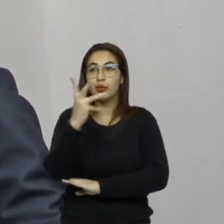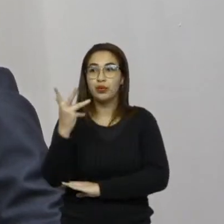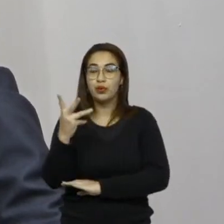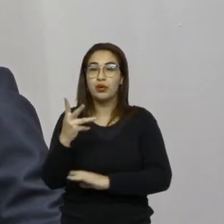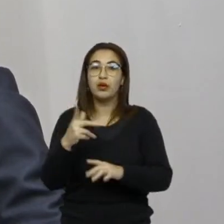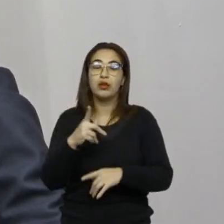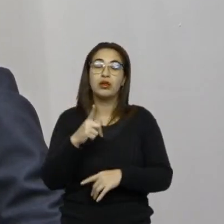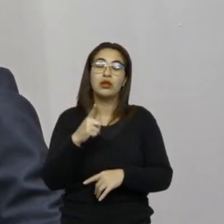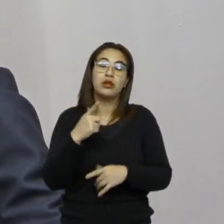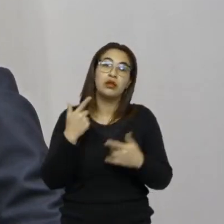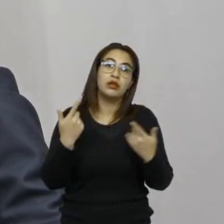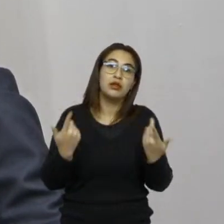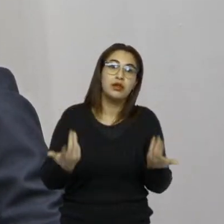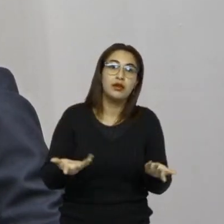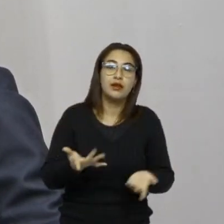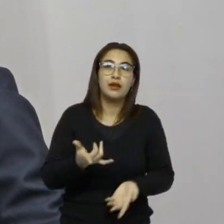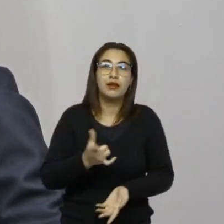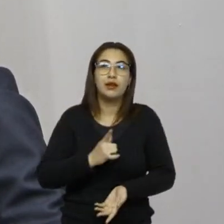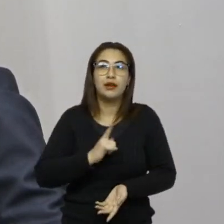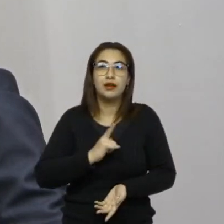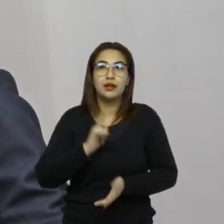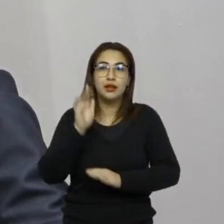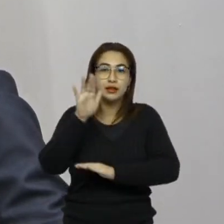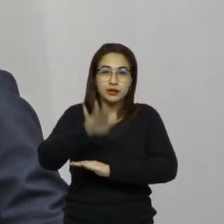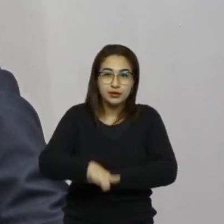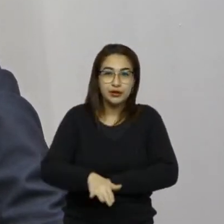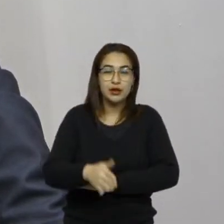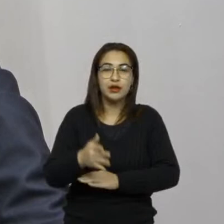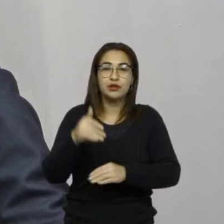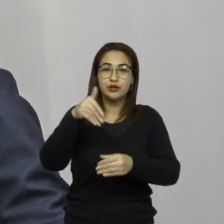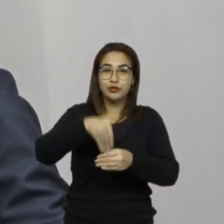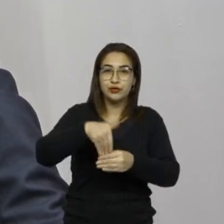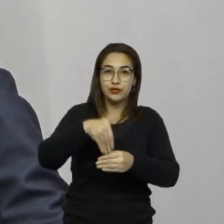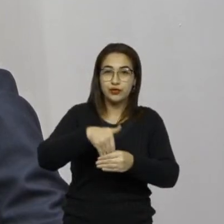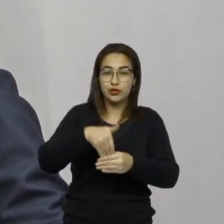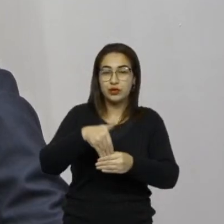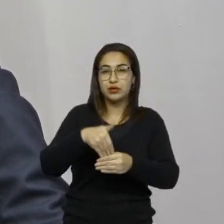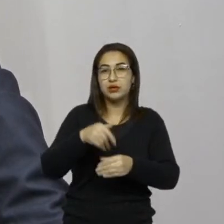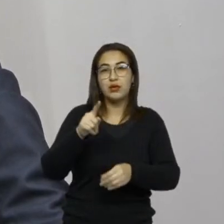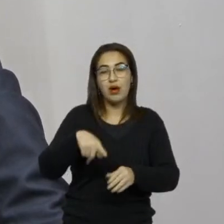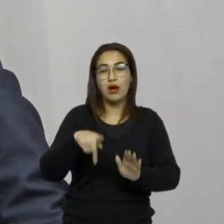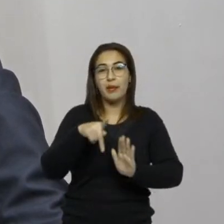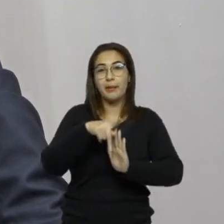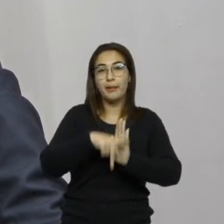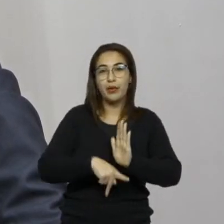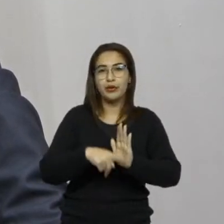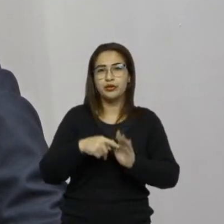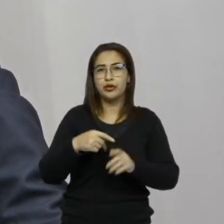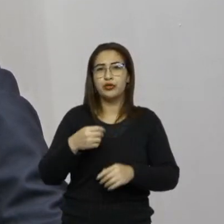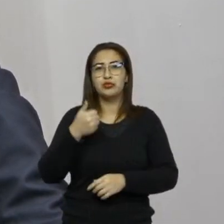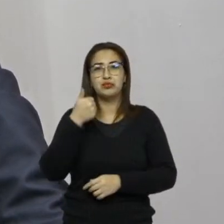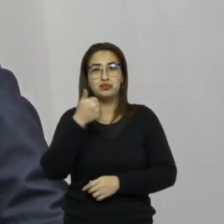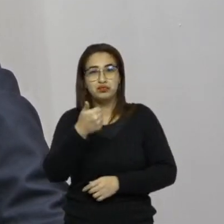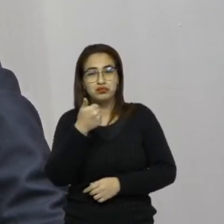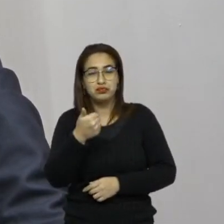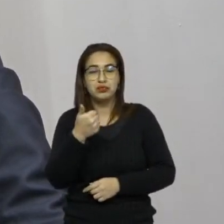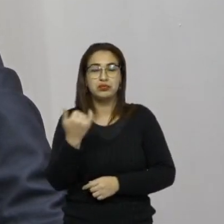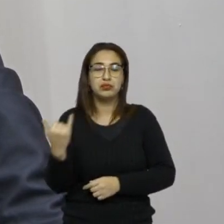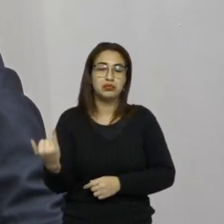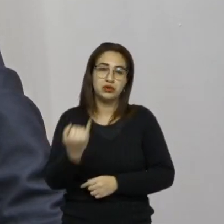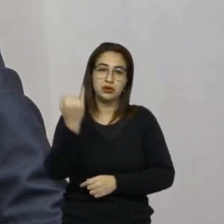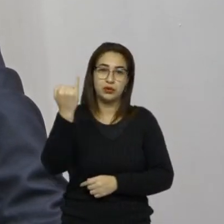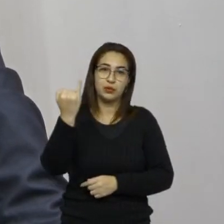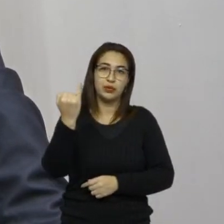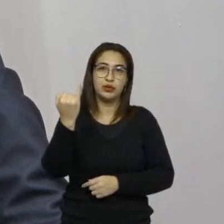assim, à tarde, essa votação, que eu julgo um projeto altamente positivo e importante, né, para